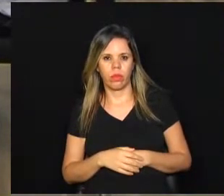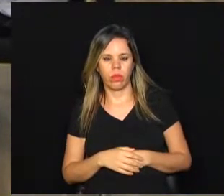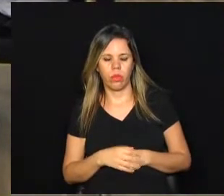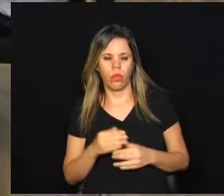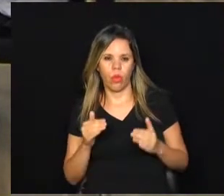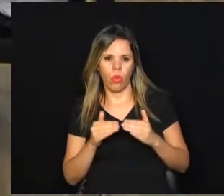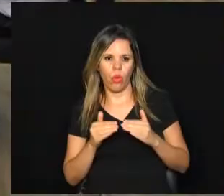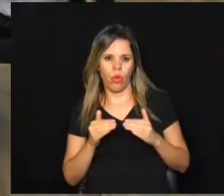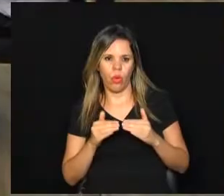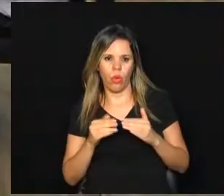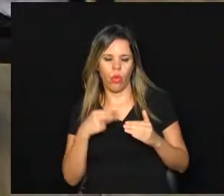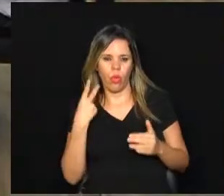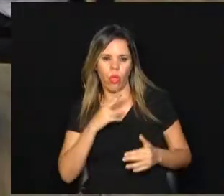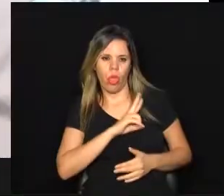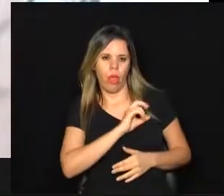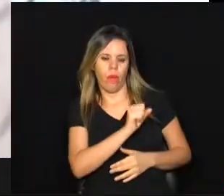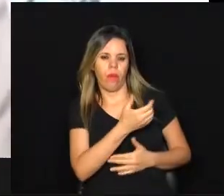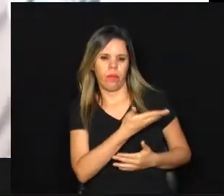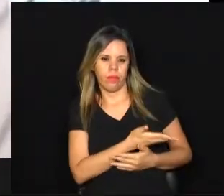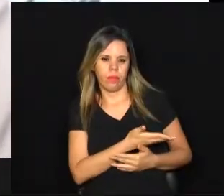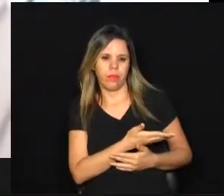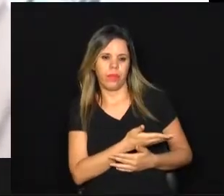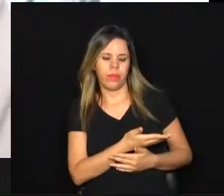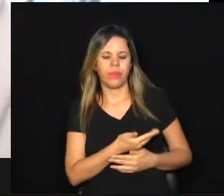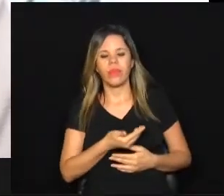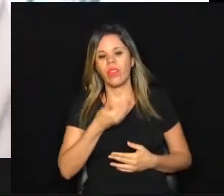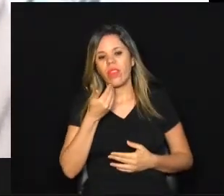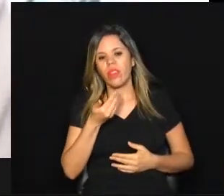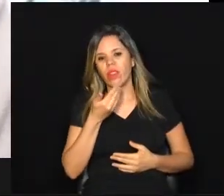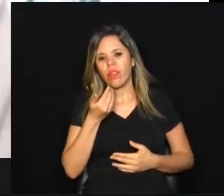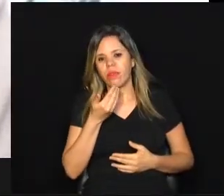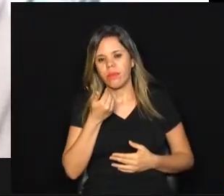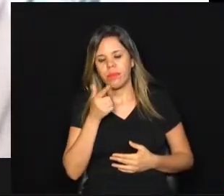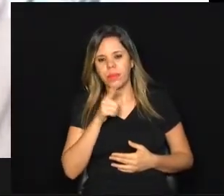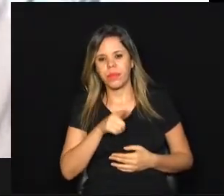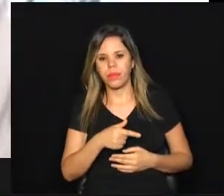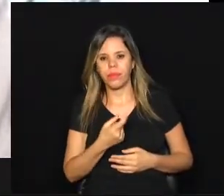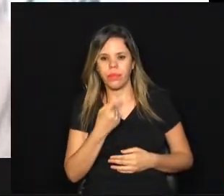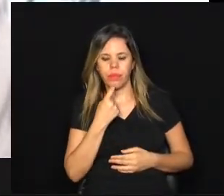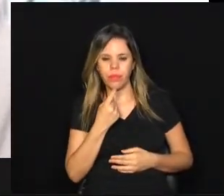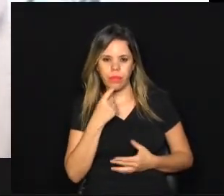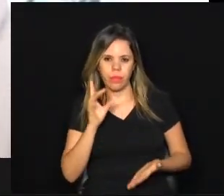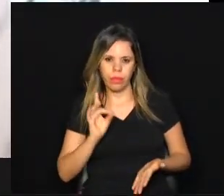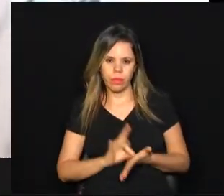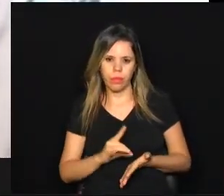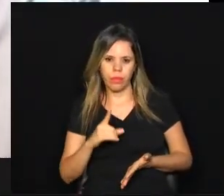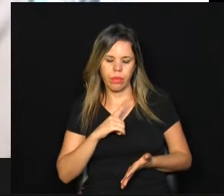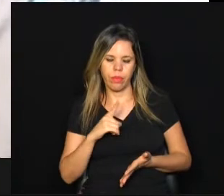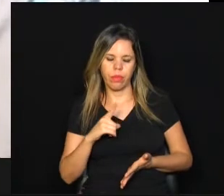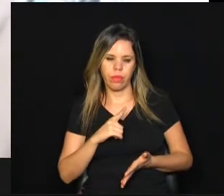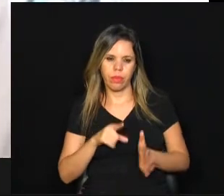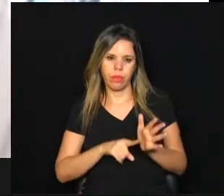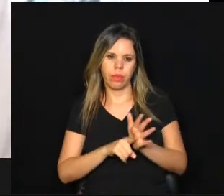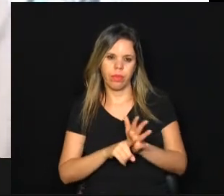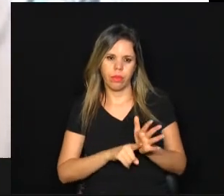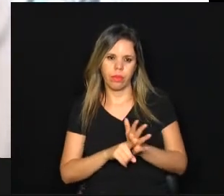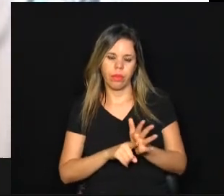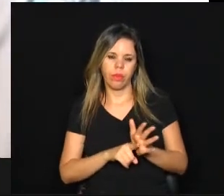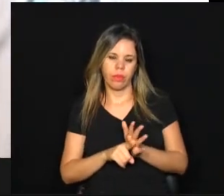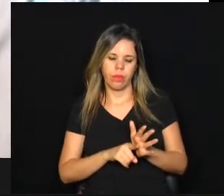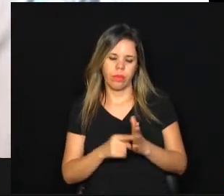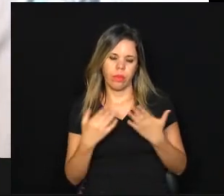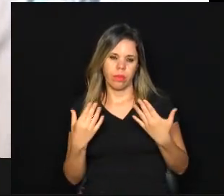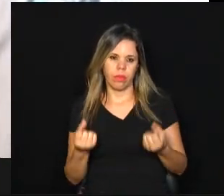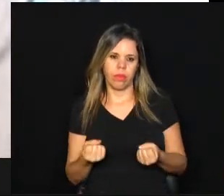Concordo com o vereador Rossini, que é um facilitador. Campinas realmente tem os índices aí